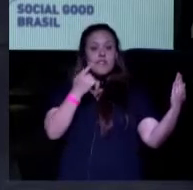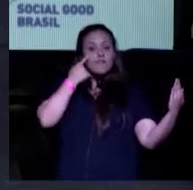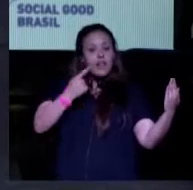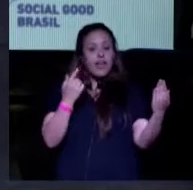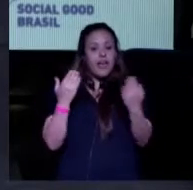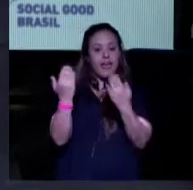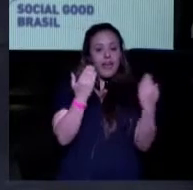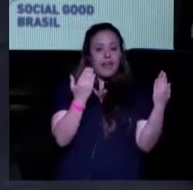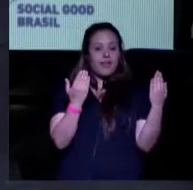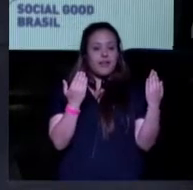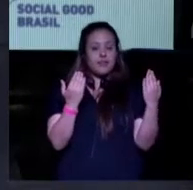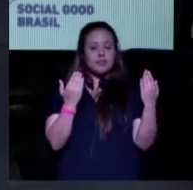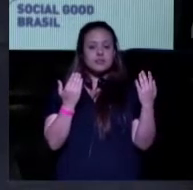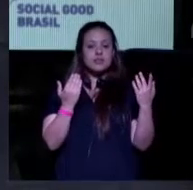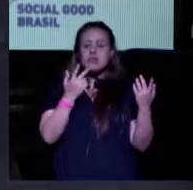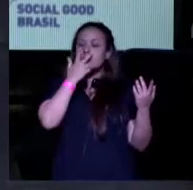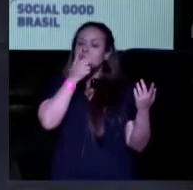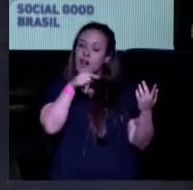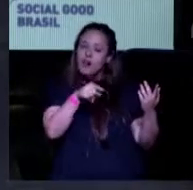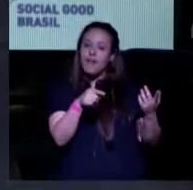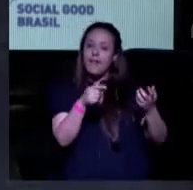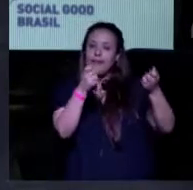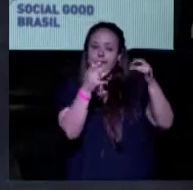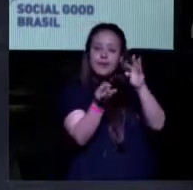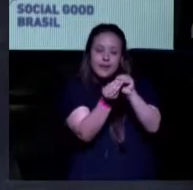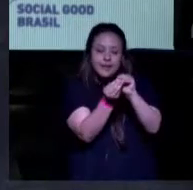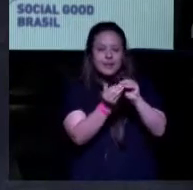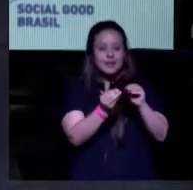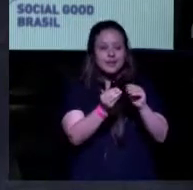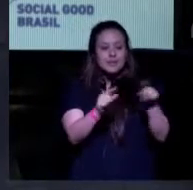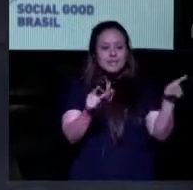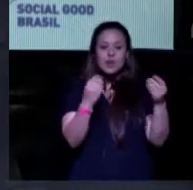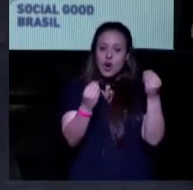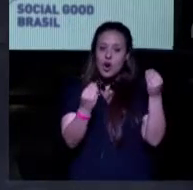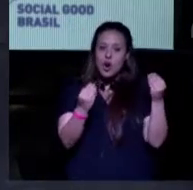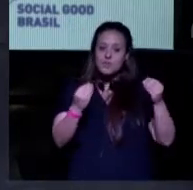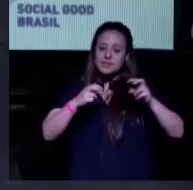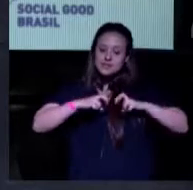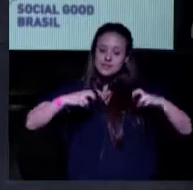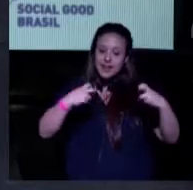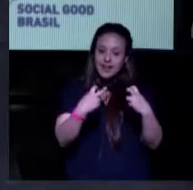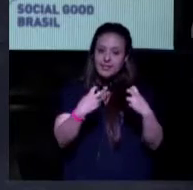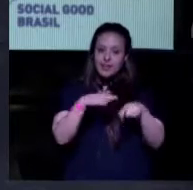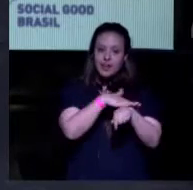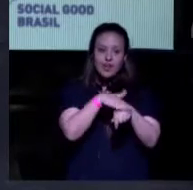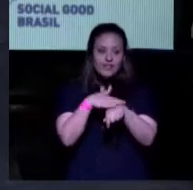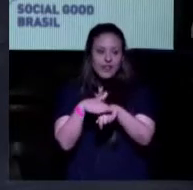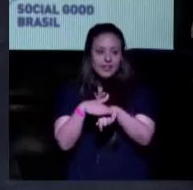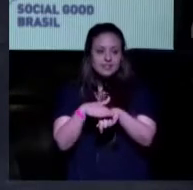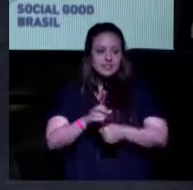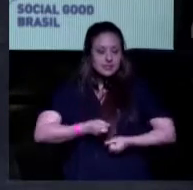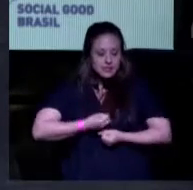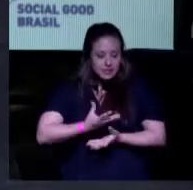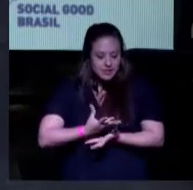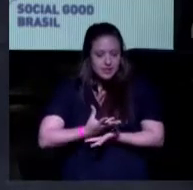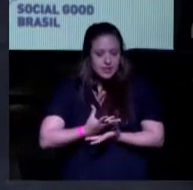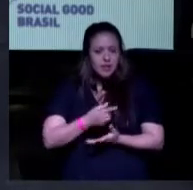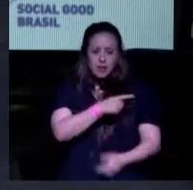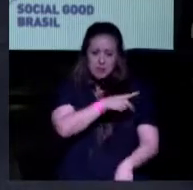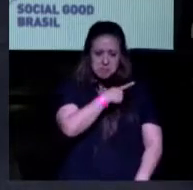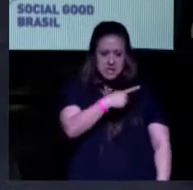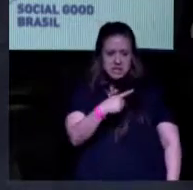fazem parte da organização que esse é o coração essa energia né empresa não é nada mais que uma junção de pessoas para fazer algo com a